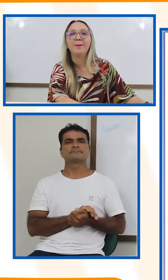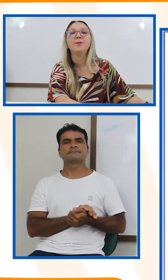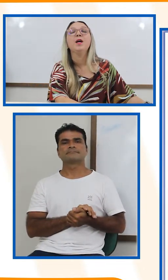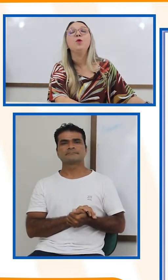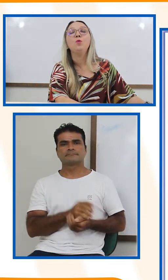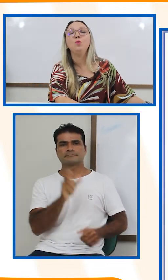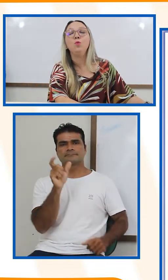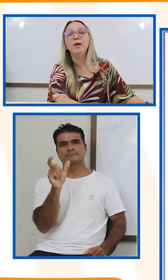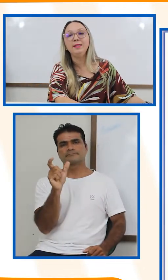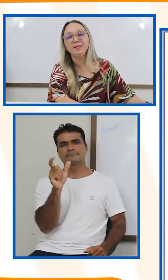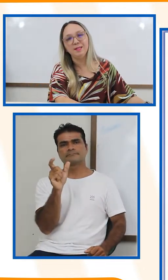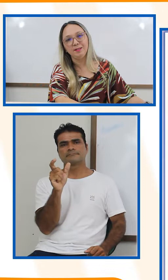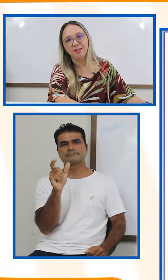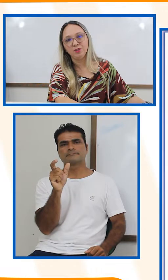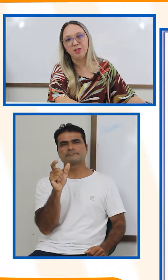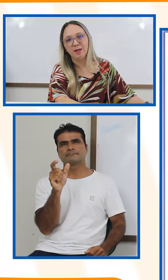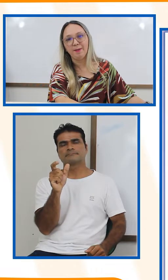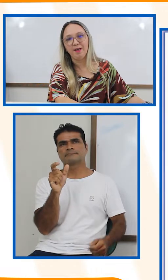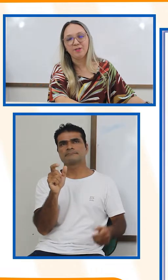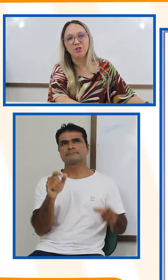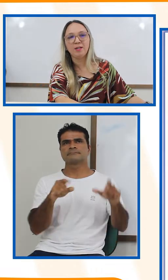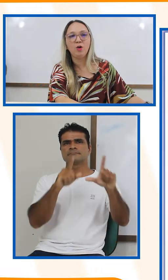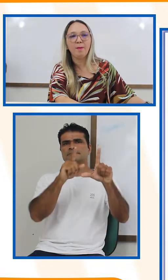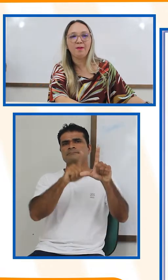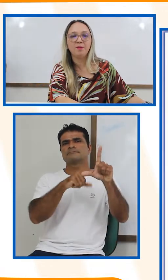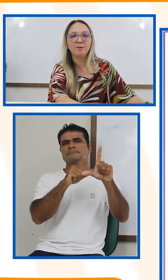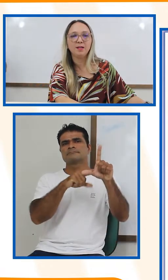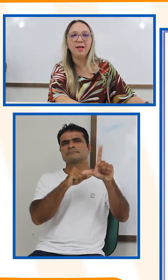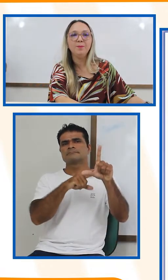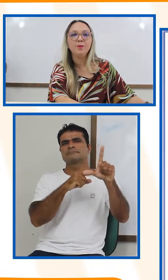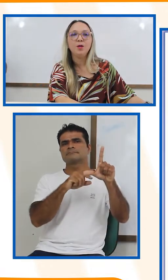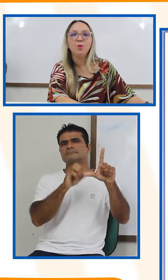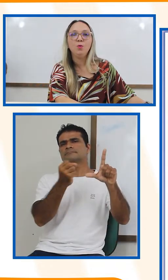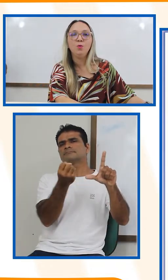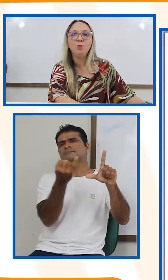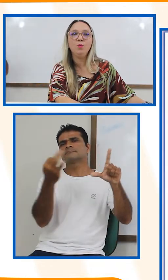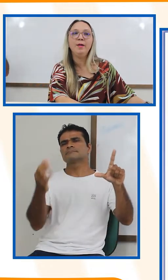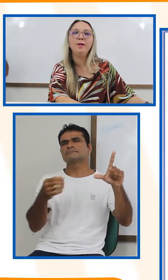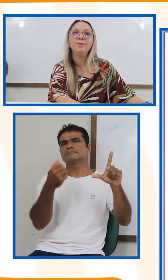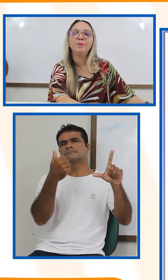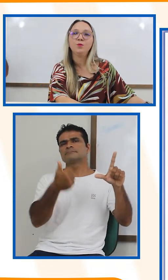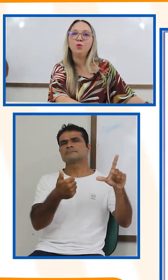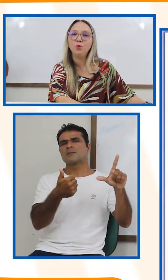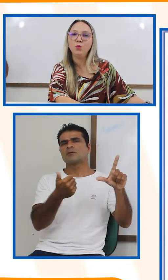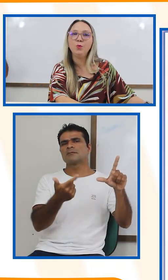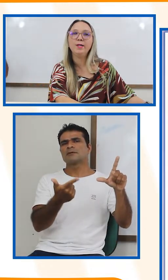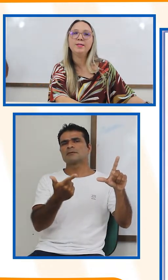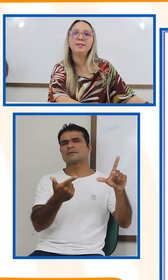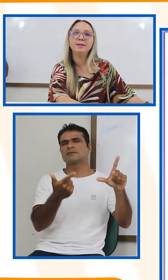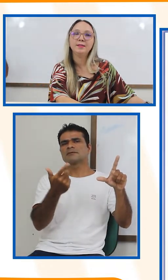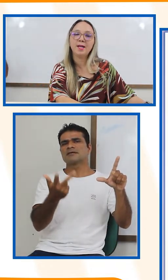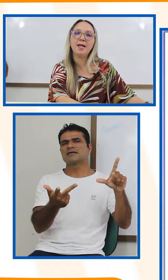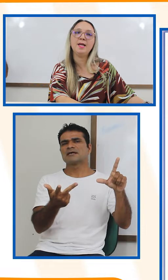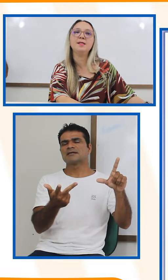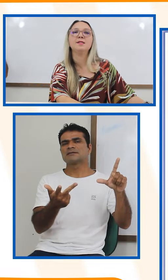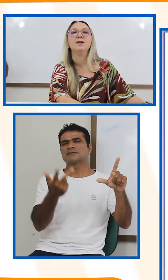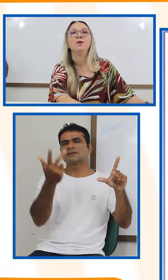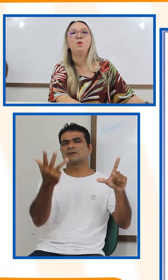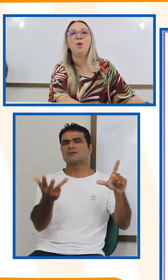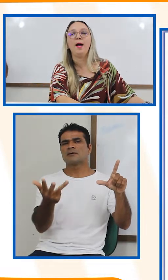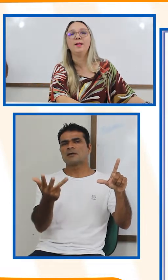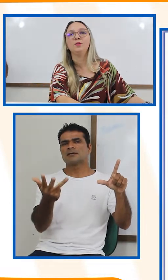Jatobá. Quantas letrinhas tem na palavra jatobá? Vamos ler? Uma, duas,